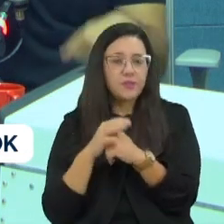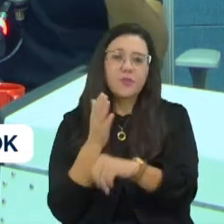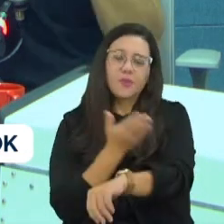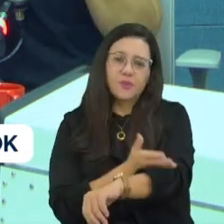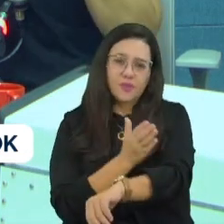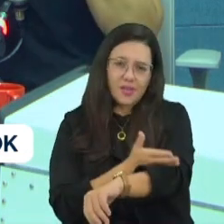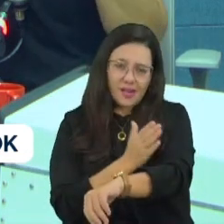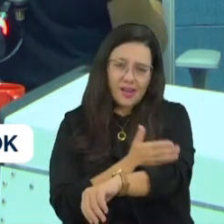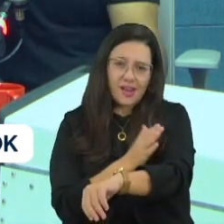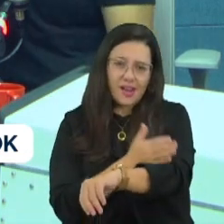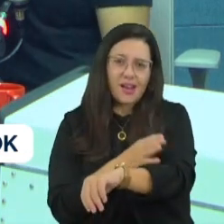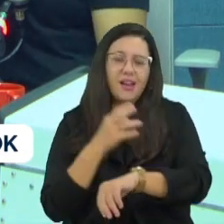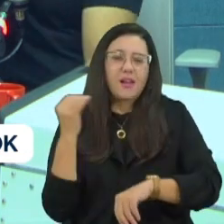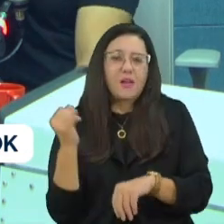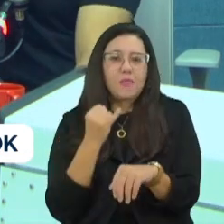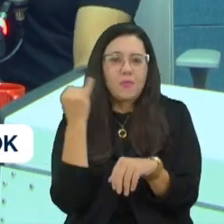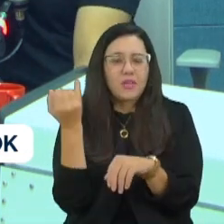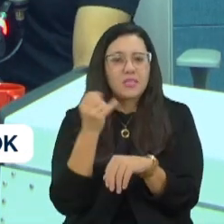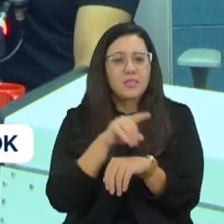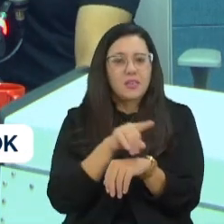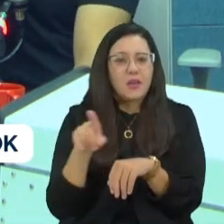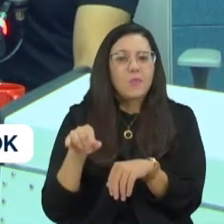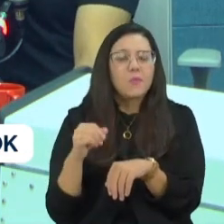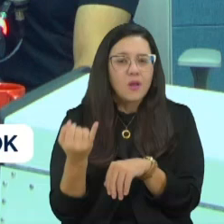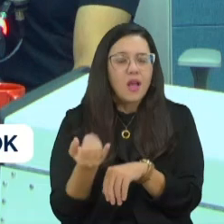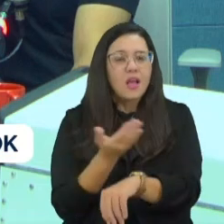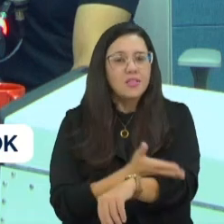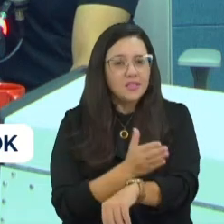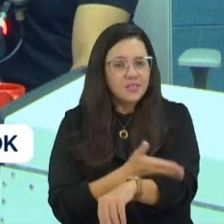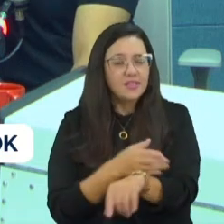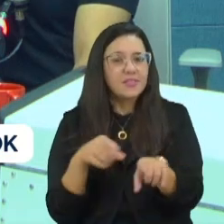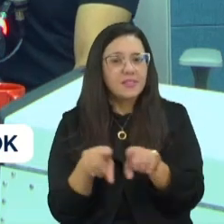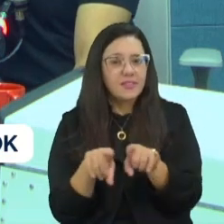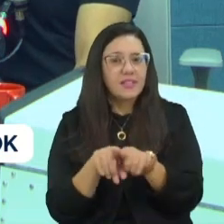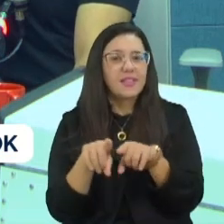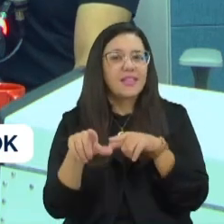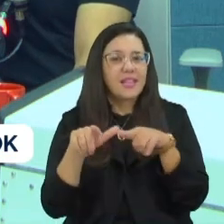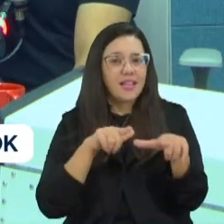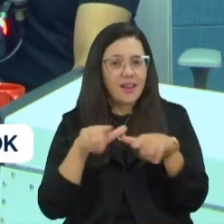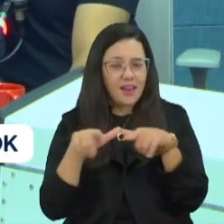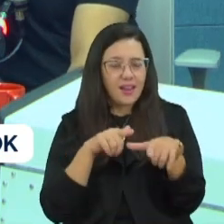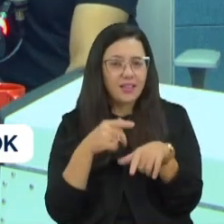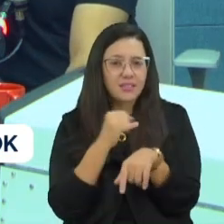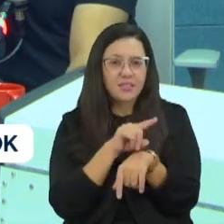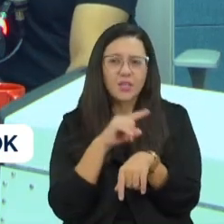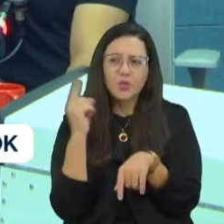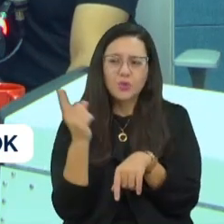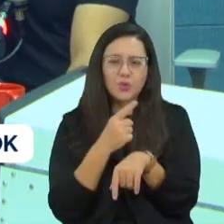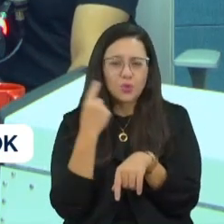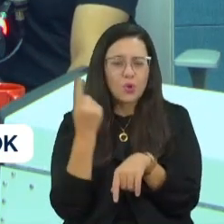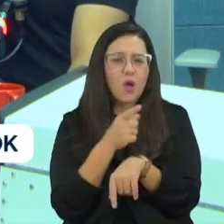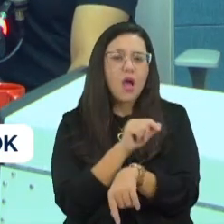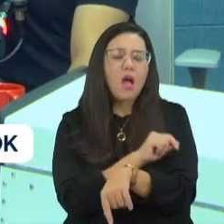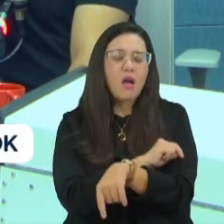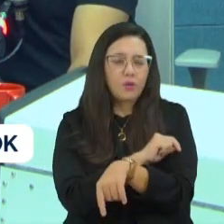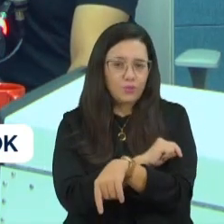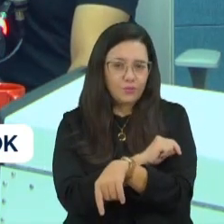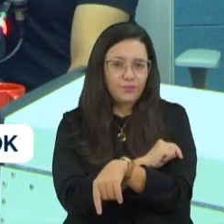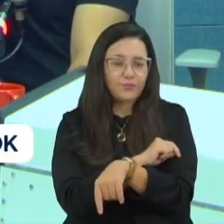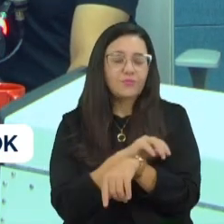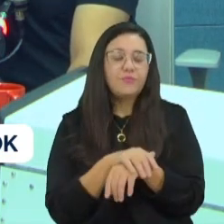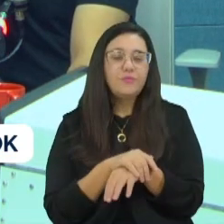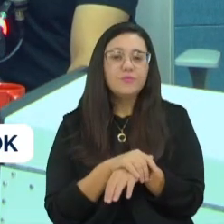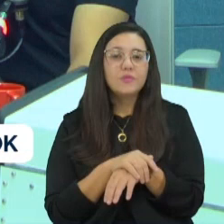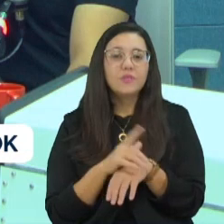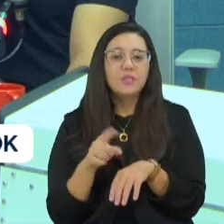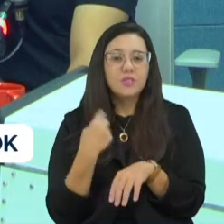O Unistágio, ele oferece oportunidades de estágio de trabalho para os alunos, né? Para todos os alunos. E a gente